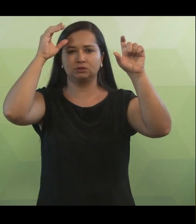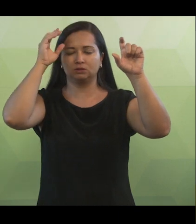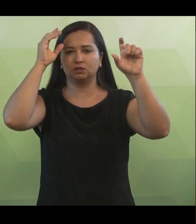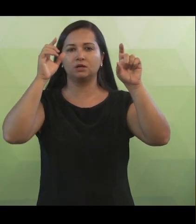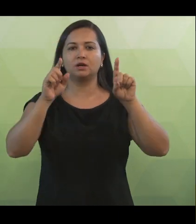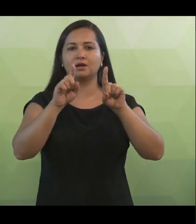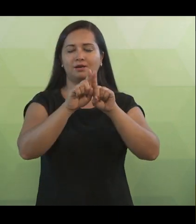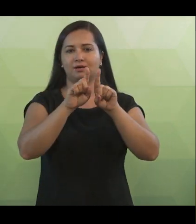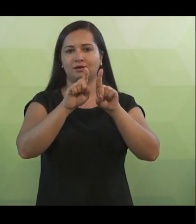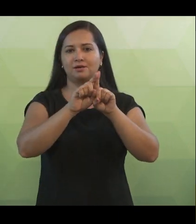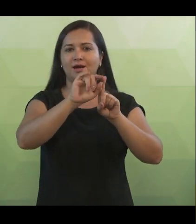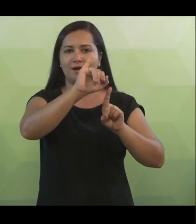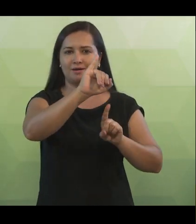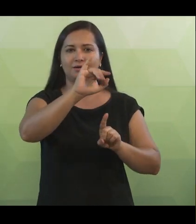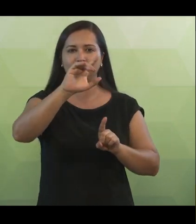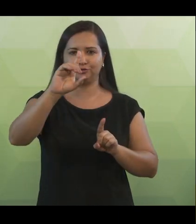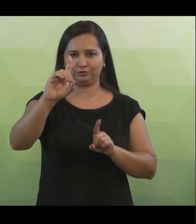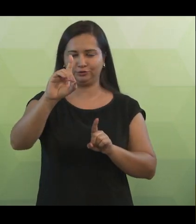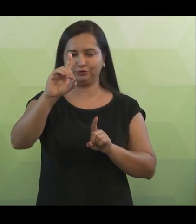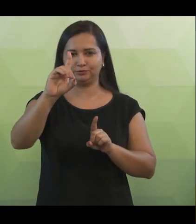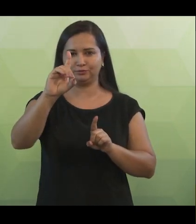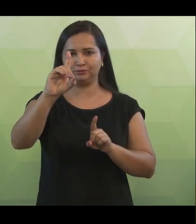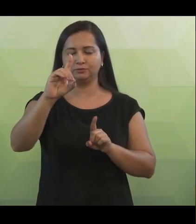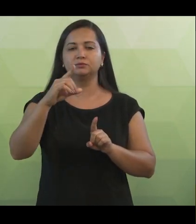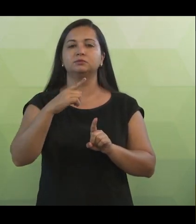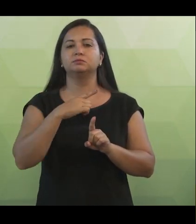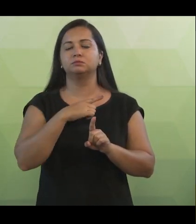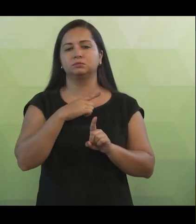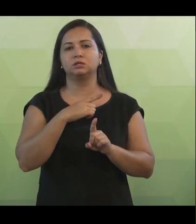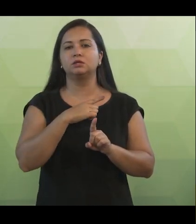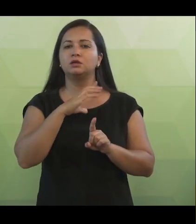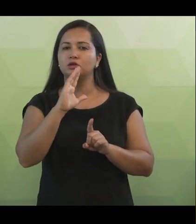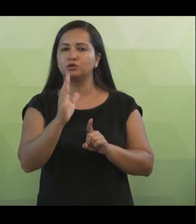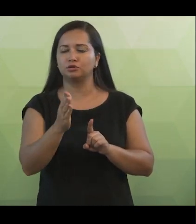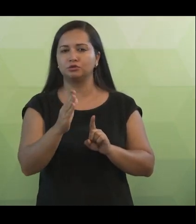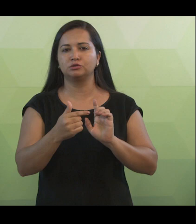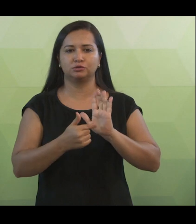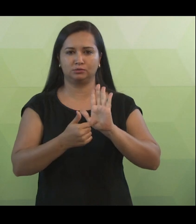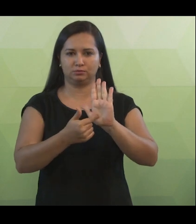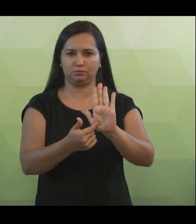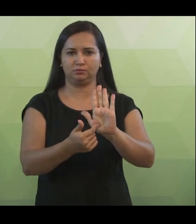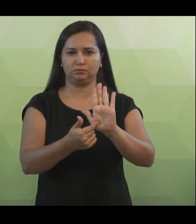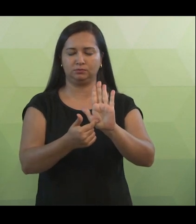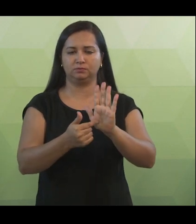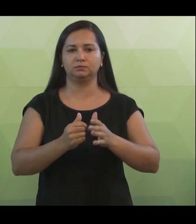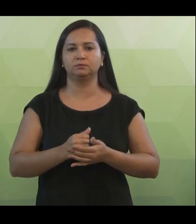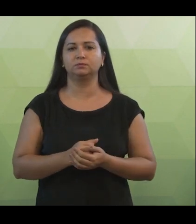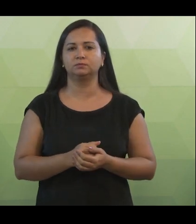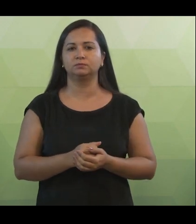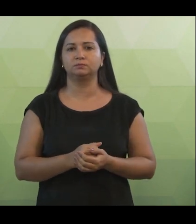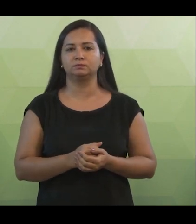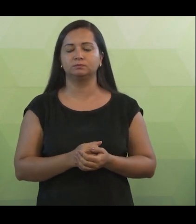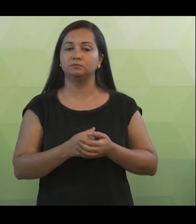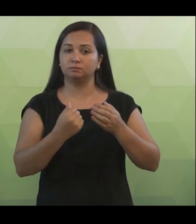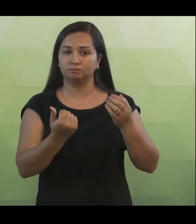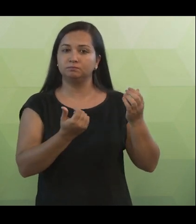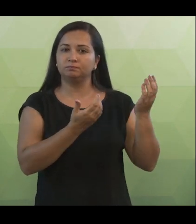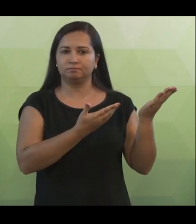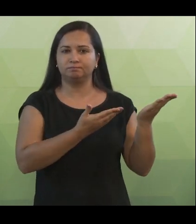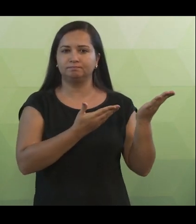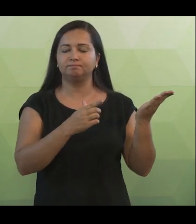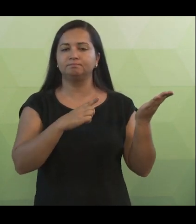tabela clientes pelo ID que foi passado pela requisição. Aqui está a função